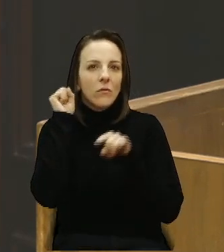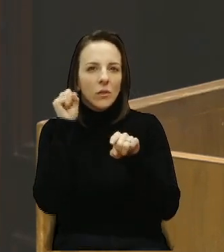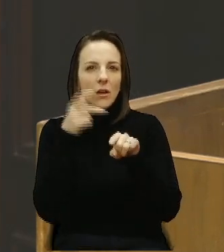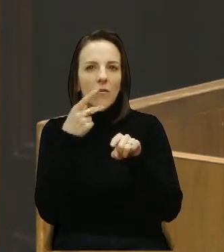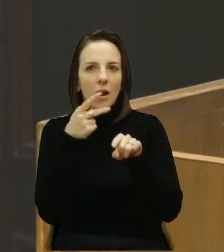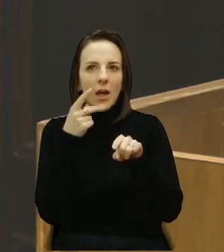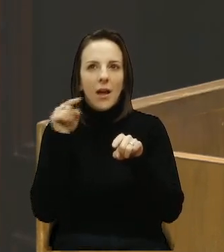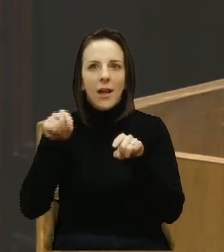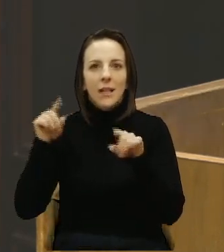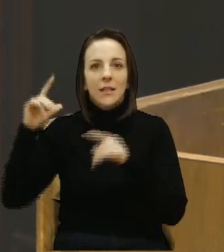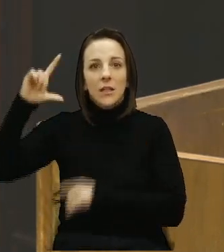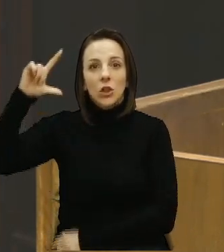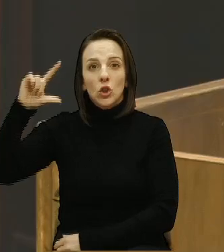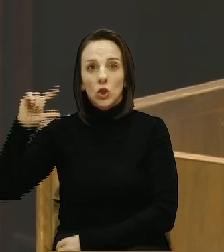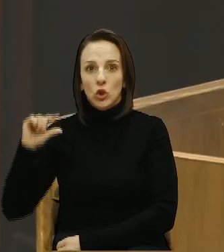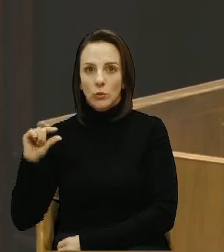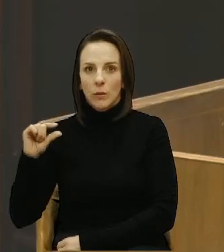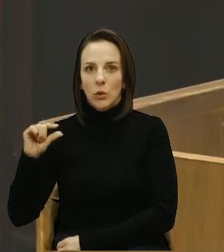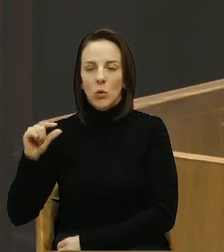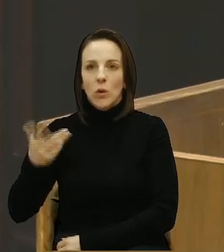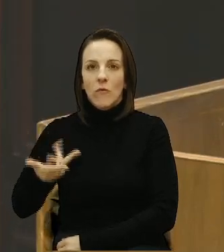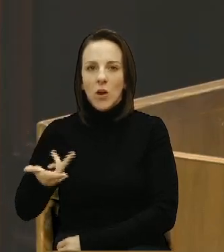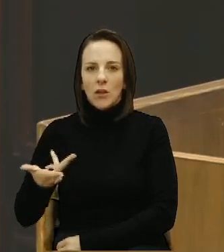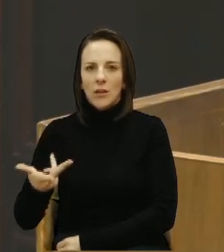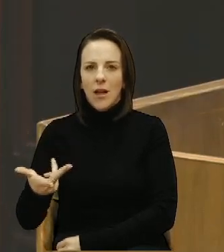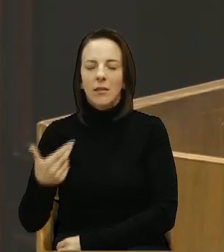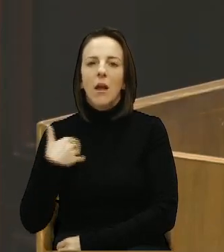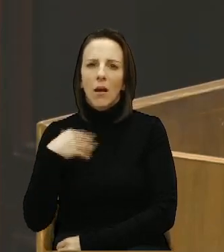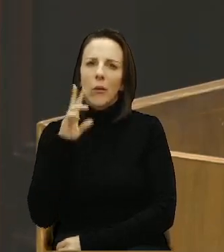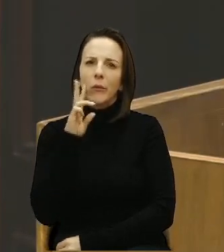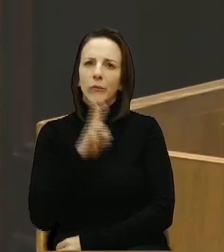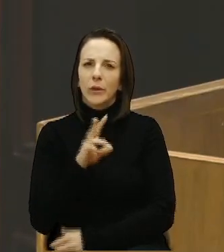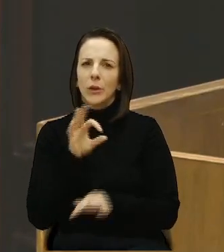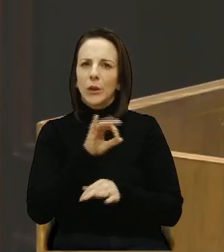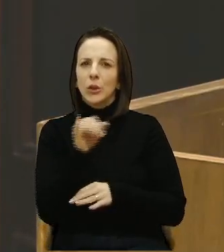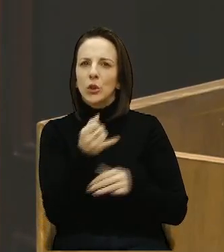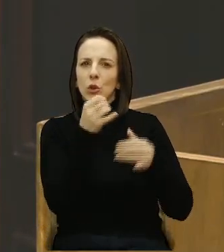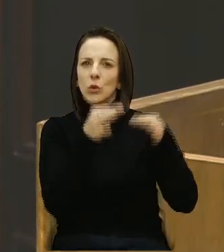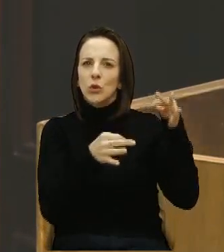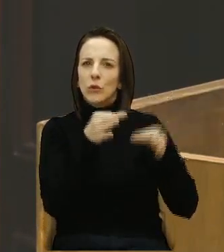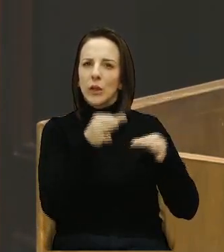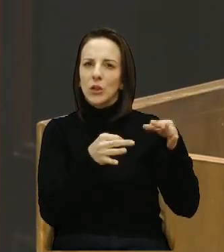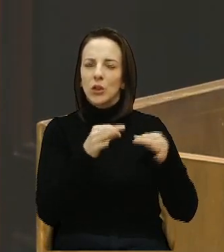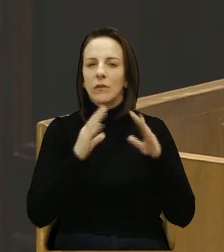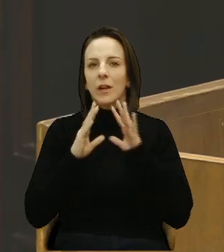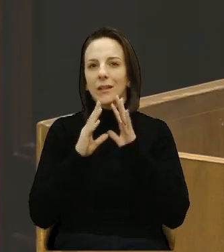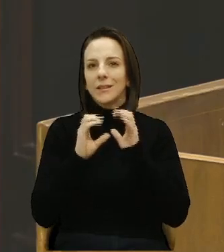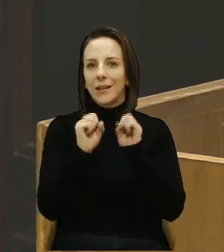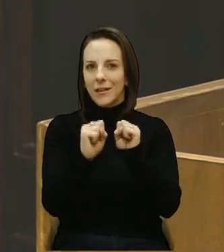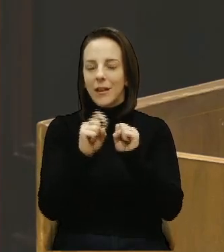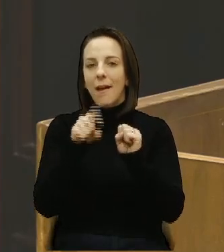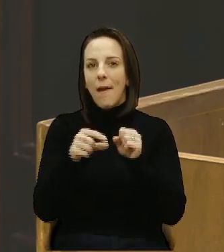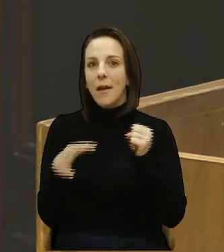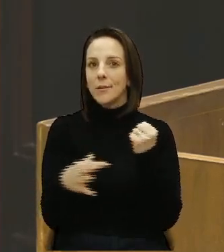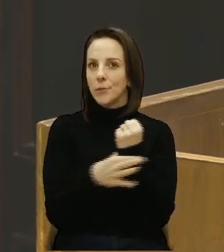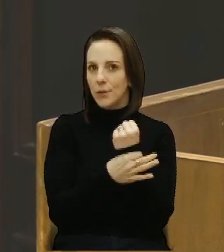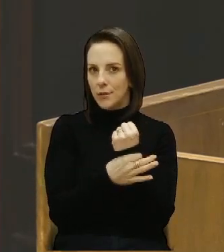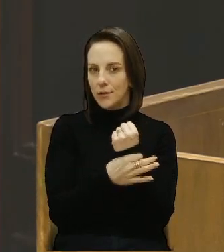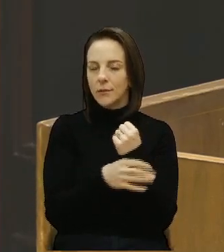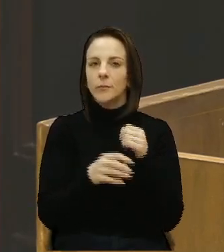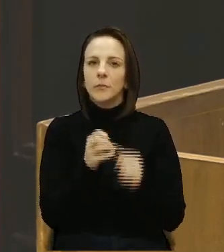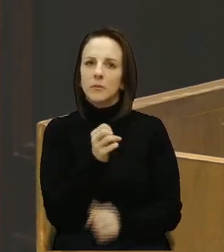redutores de velocidade. E eu ouvi a justificativa da secretaria, que é por uma questão de segurança. Se se opta